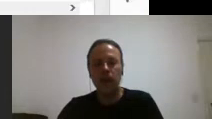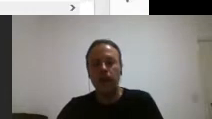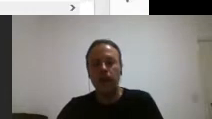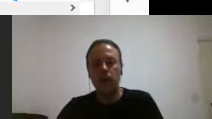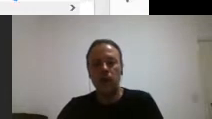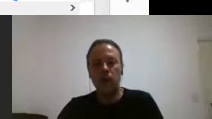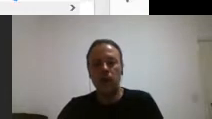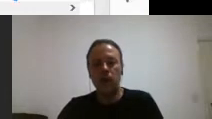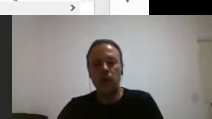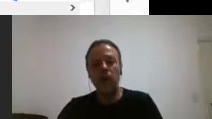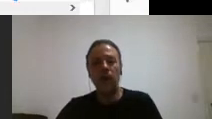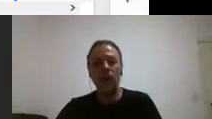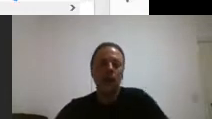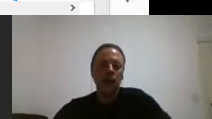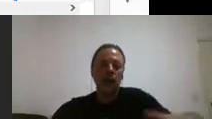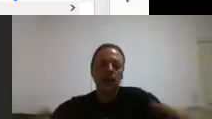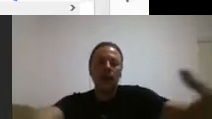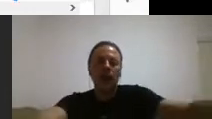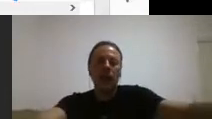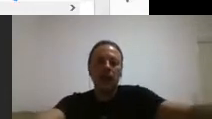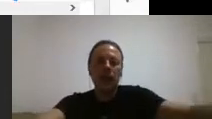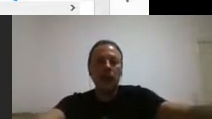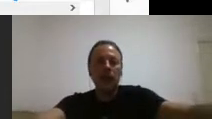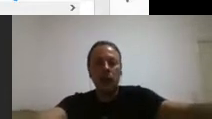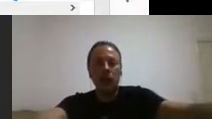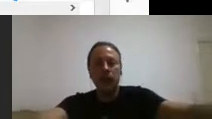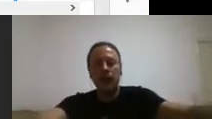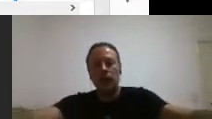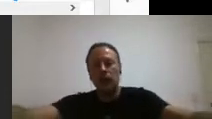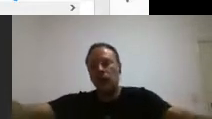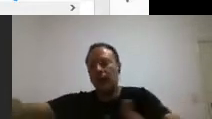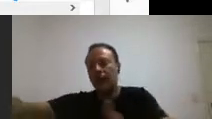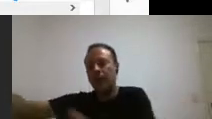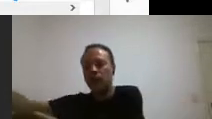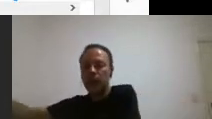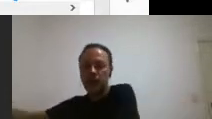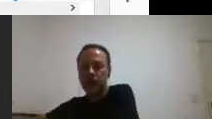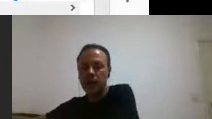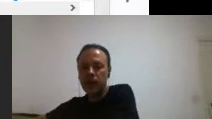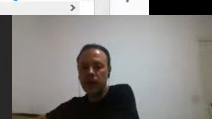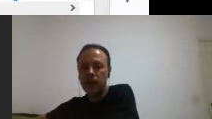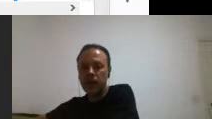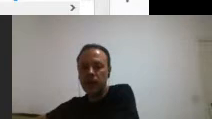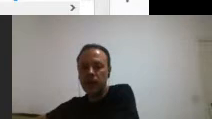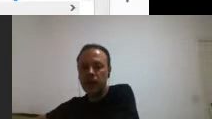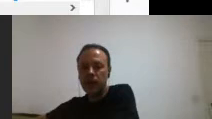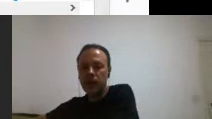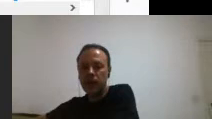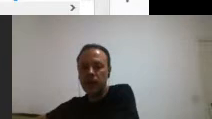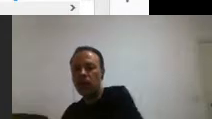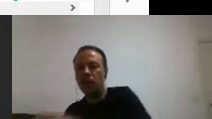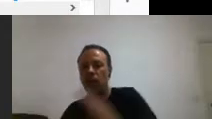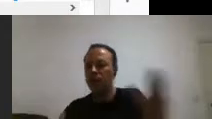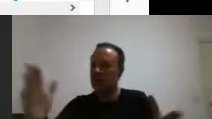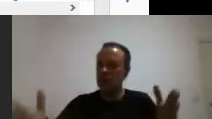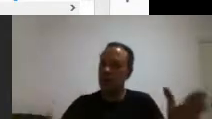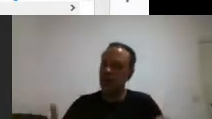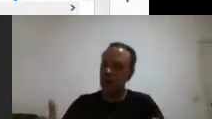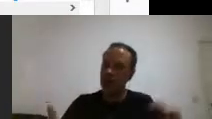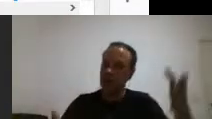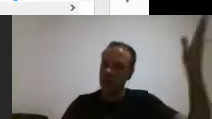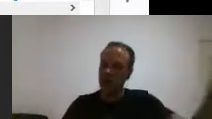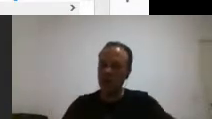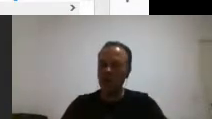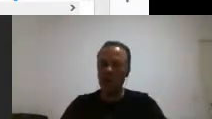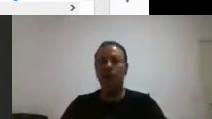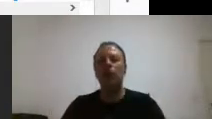identificação. Então, isso começa a caracterizar uma preocupação na programação, na parte física. Então, percebam